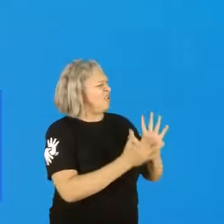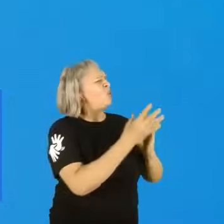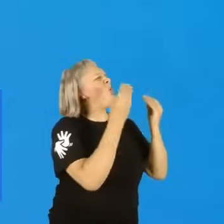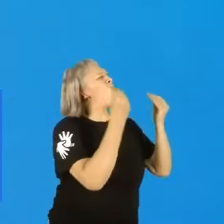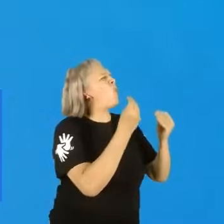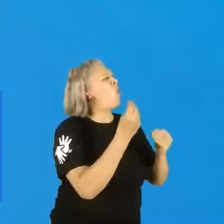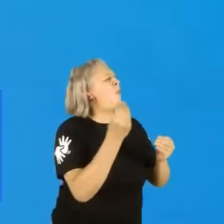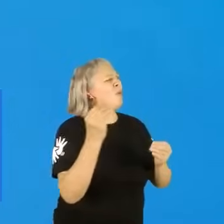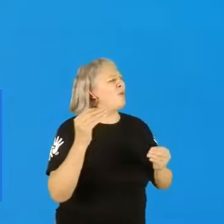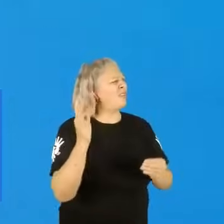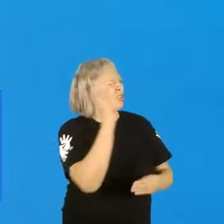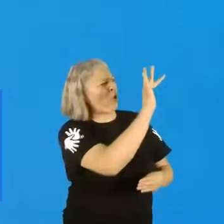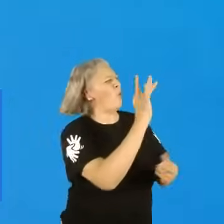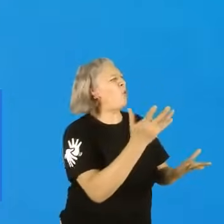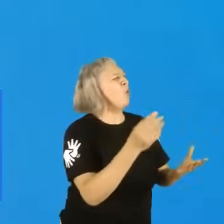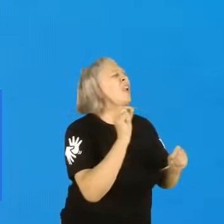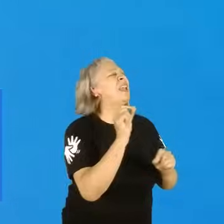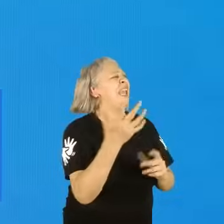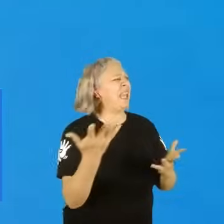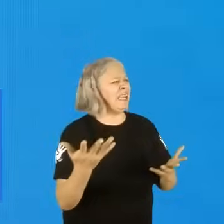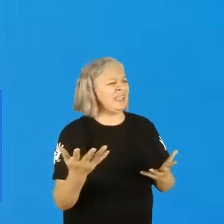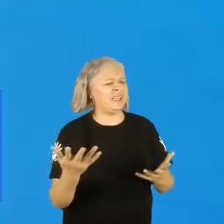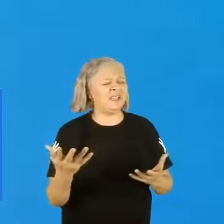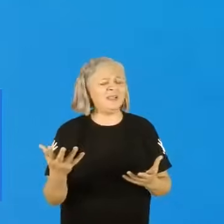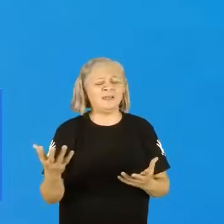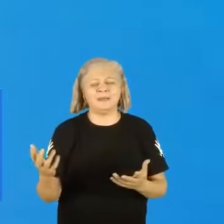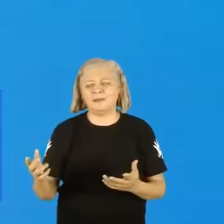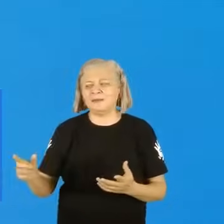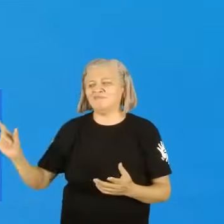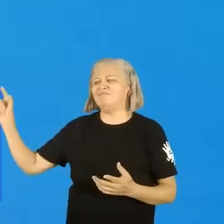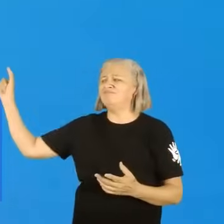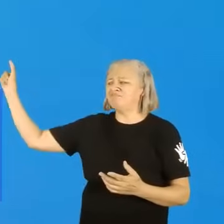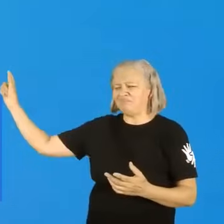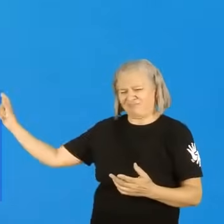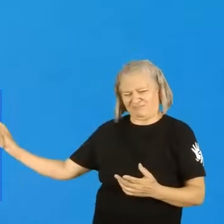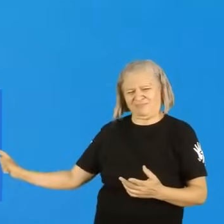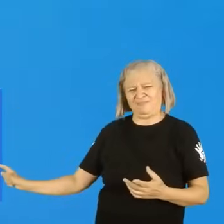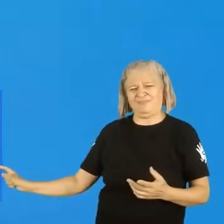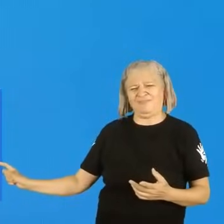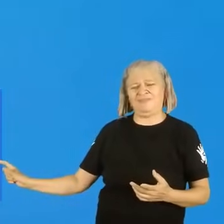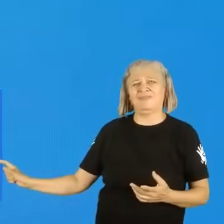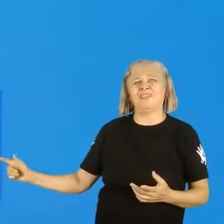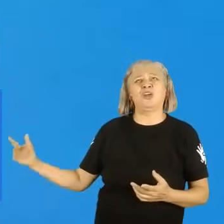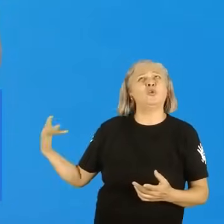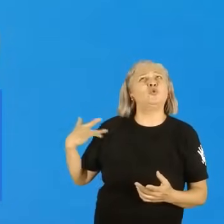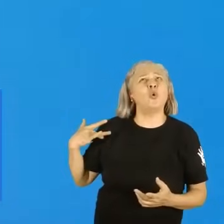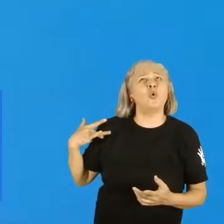disse: alguém tocou em mim de uma forma diferente.